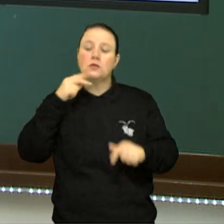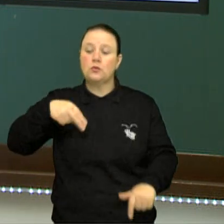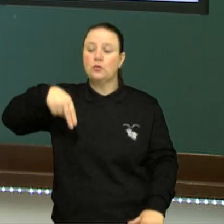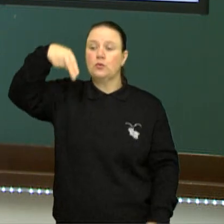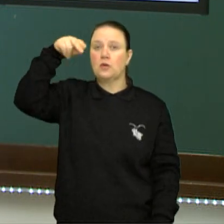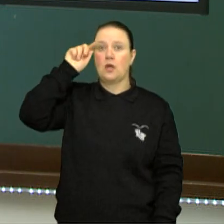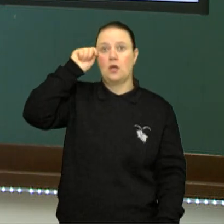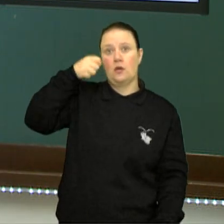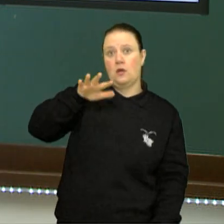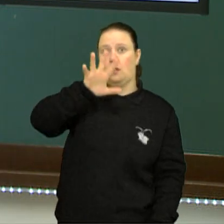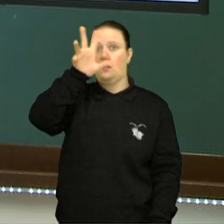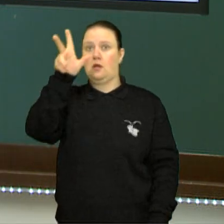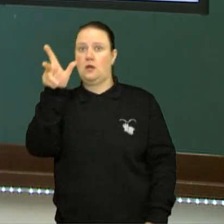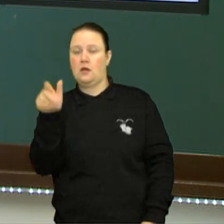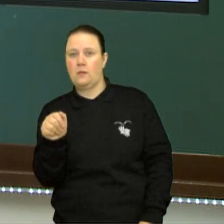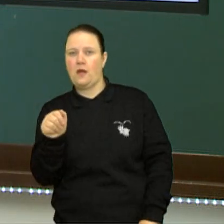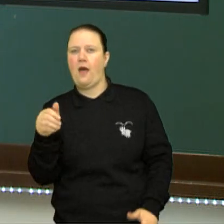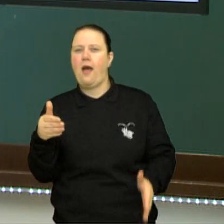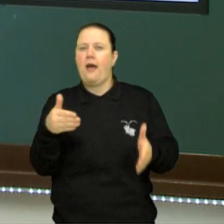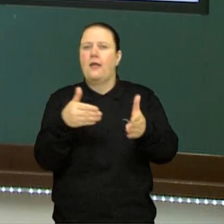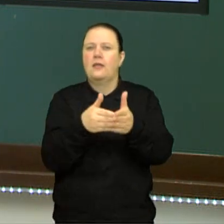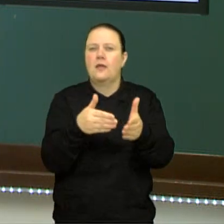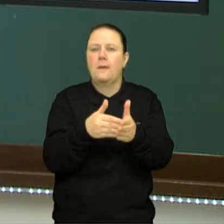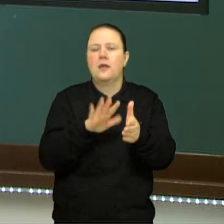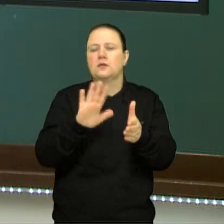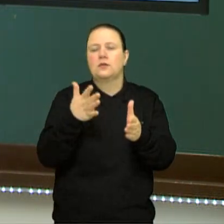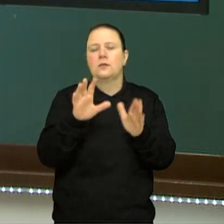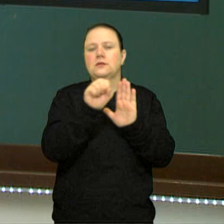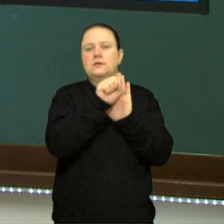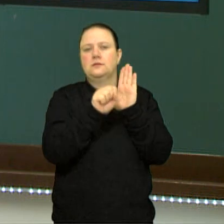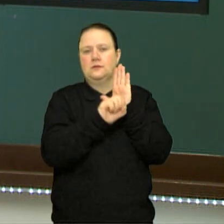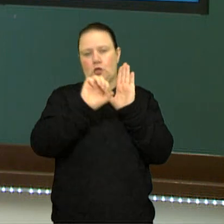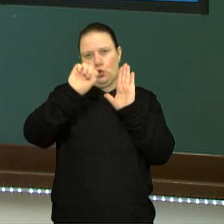Península Ibérica até meados do século VIII.